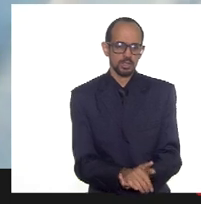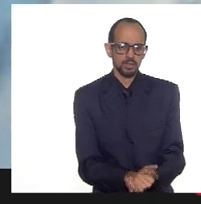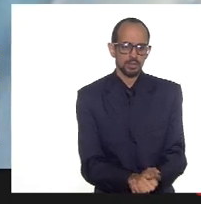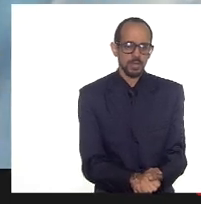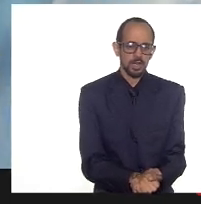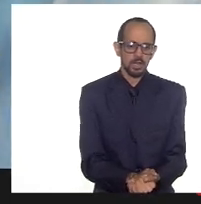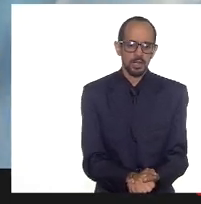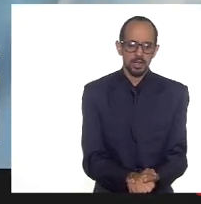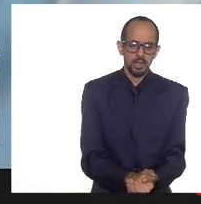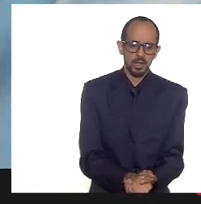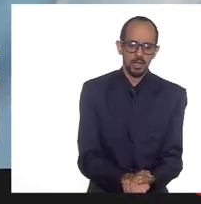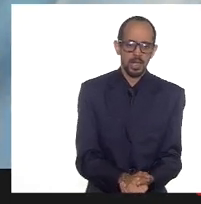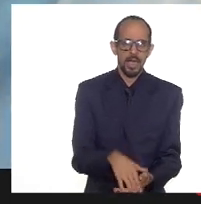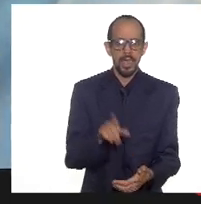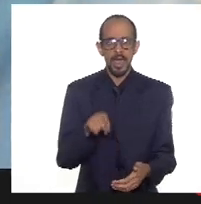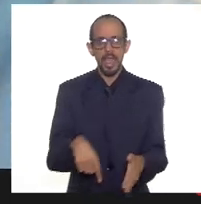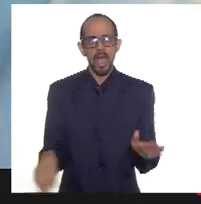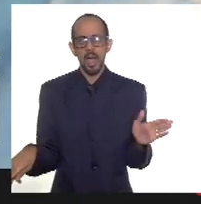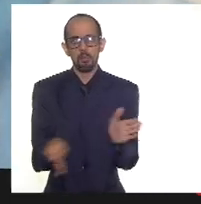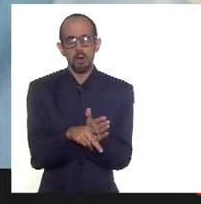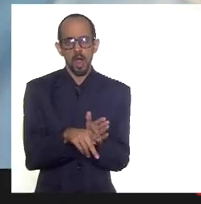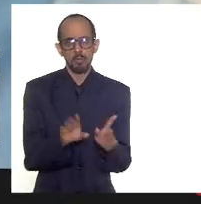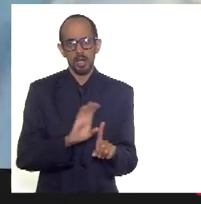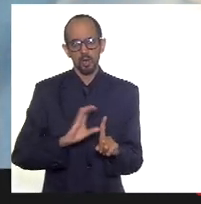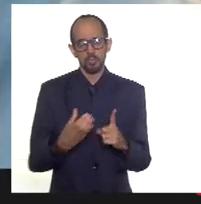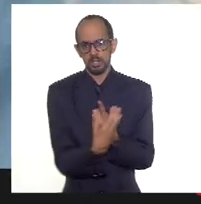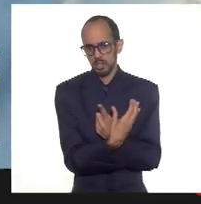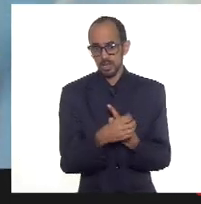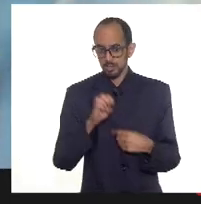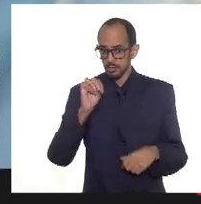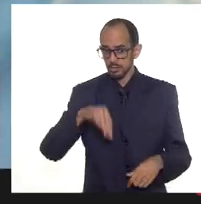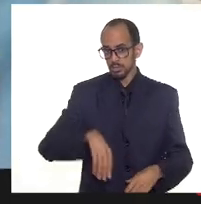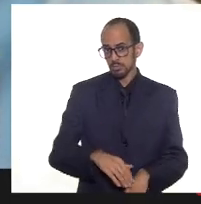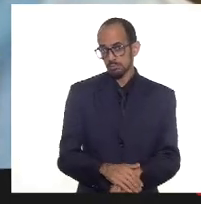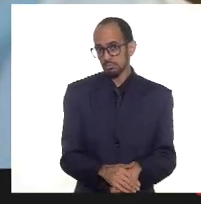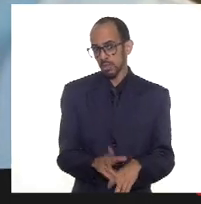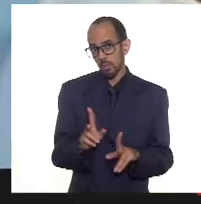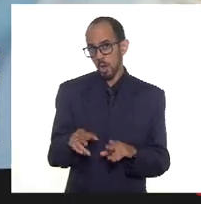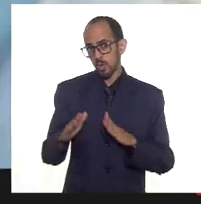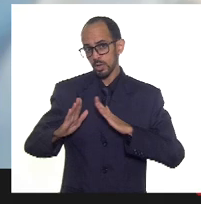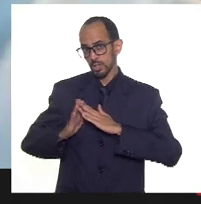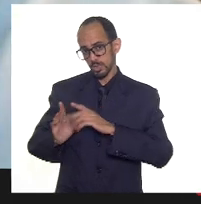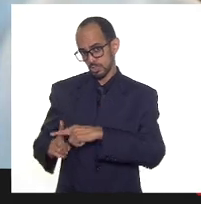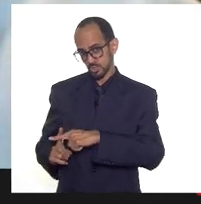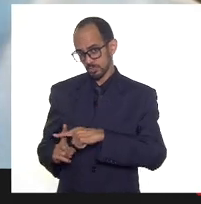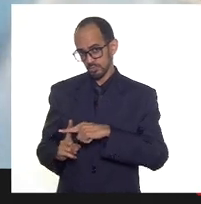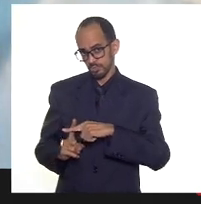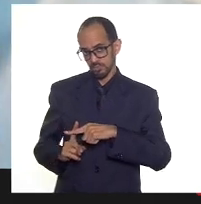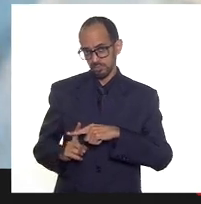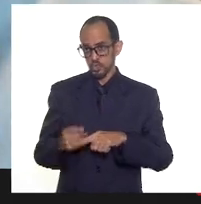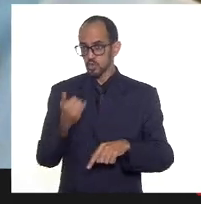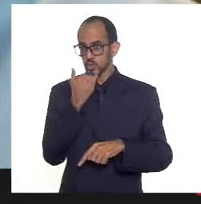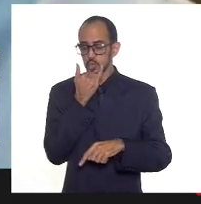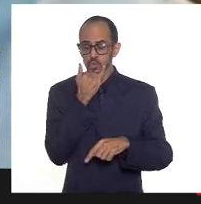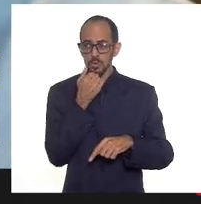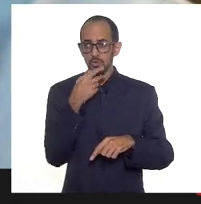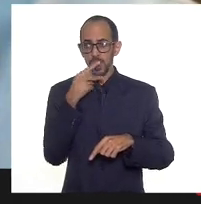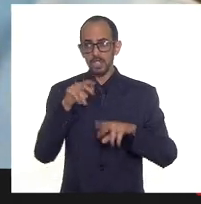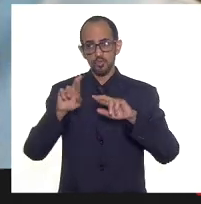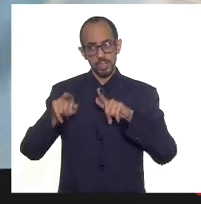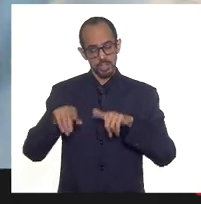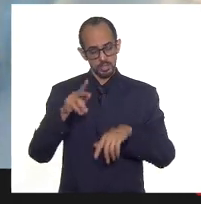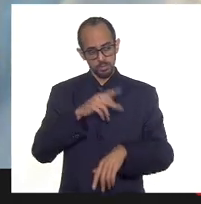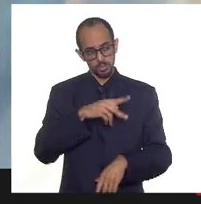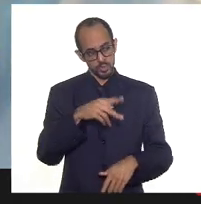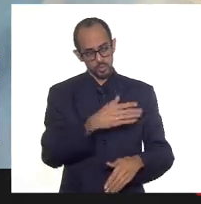Ana Paula, são da própria comunidade. Como são da igreja evangélica, da própria comunidade. Raramente alguém tem coragem de subir